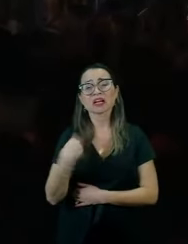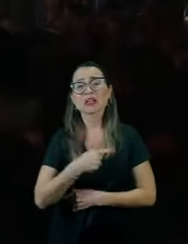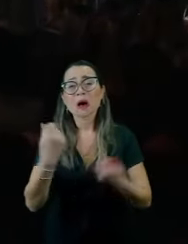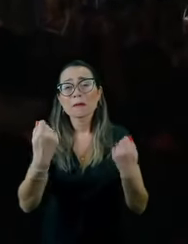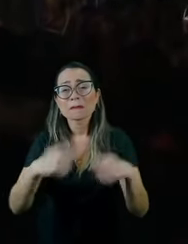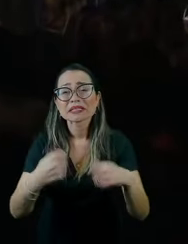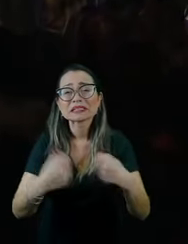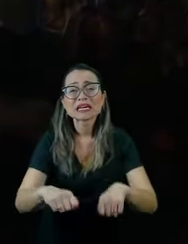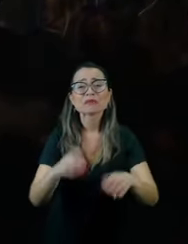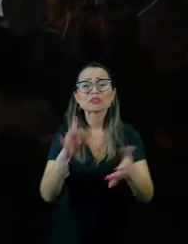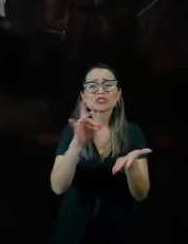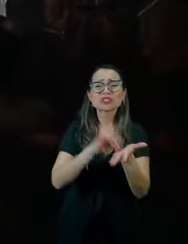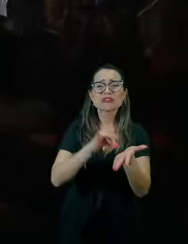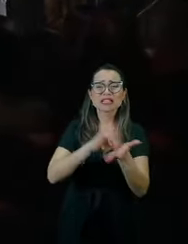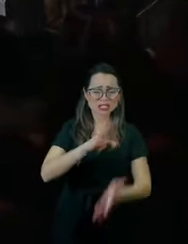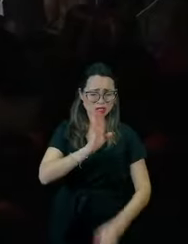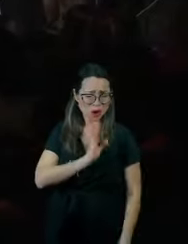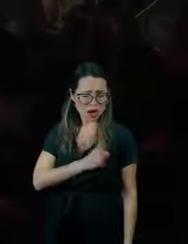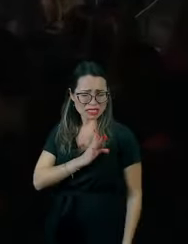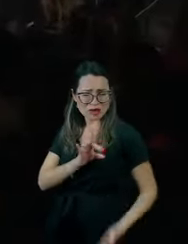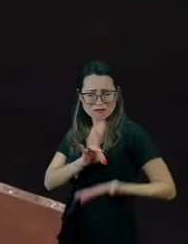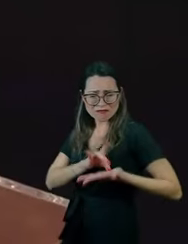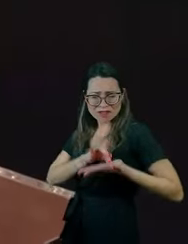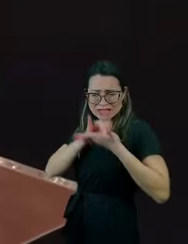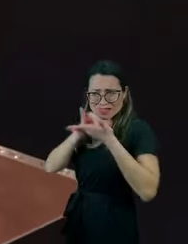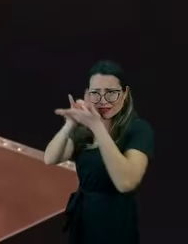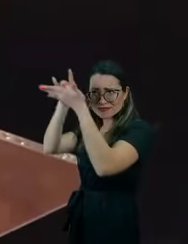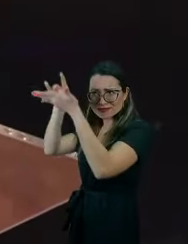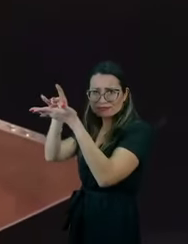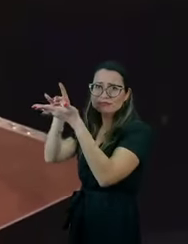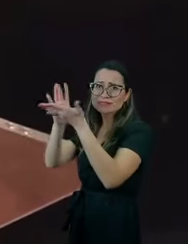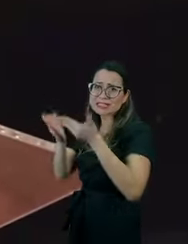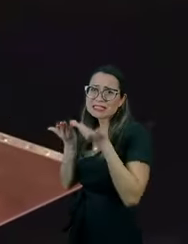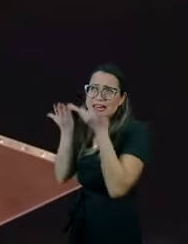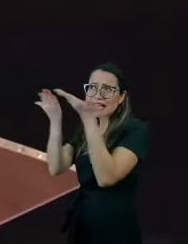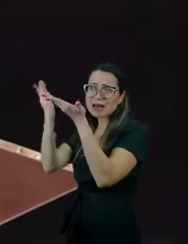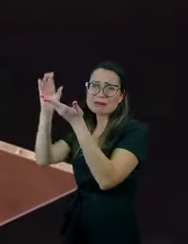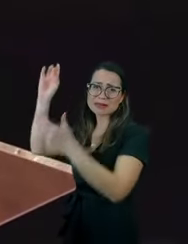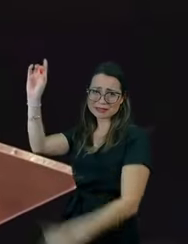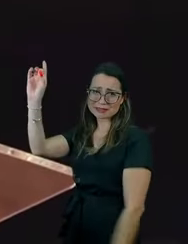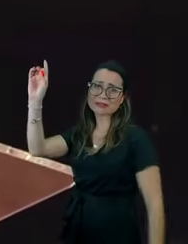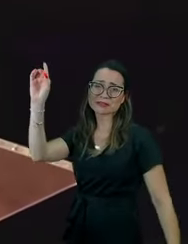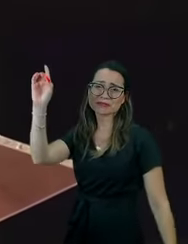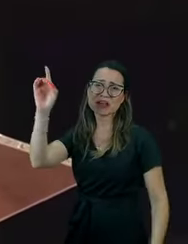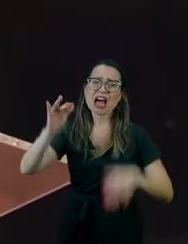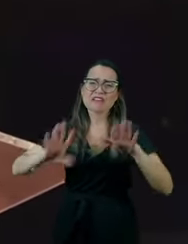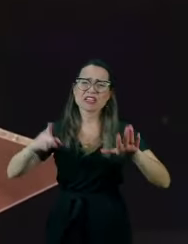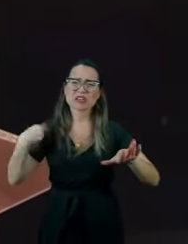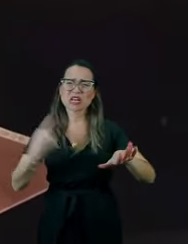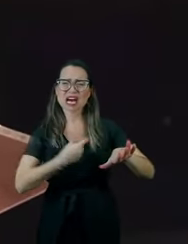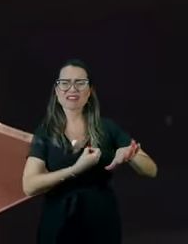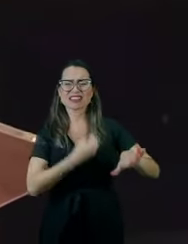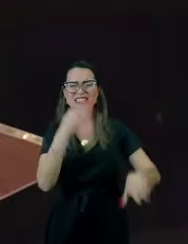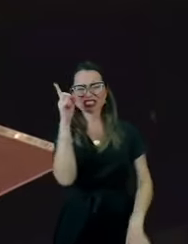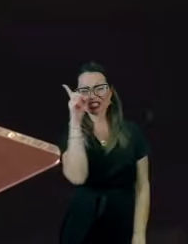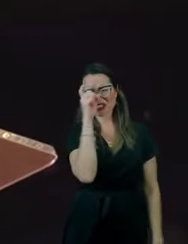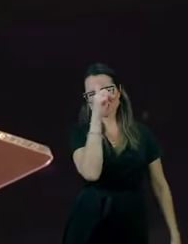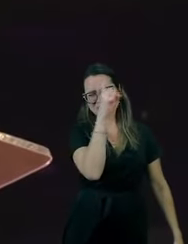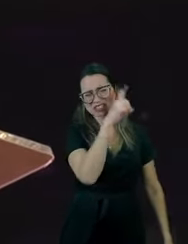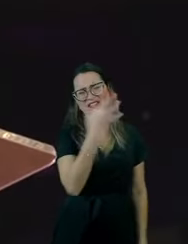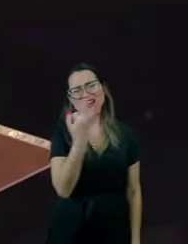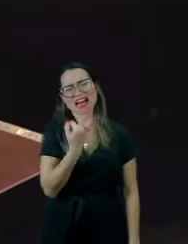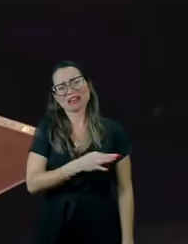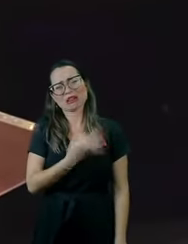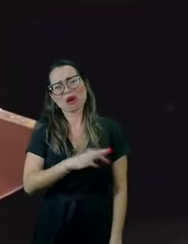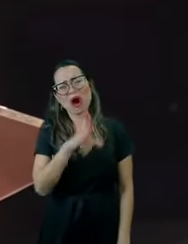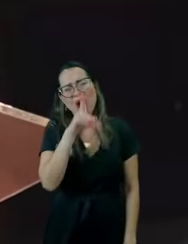verdadeiros altares de adoração a Ele. Quando está tudo difícil, quando a dor vem querer ser mais forte,